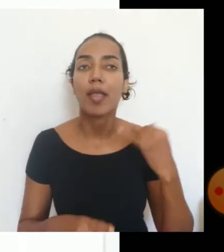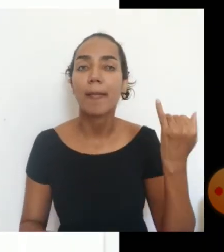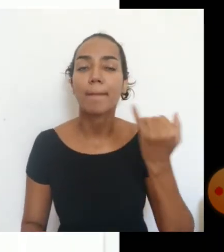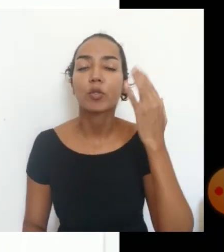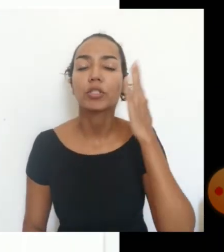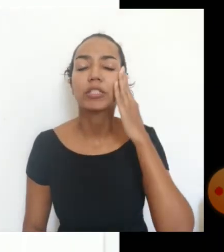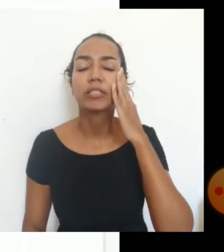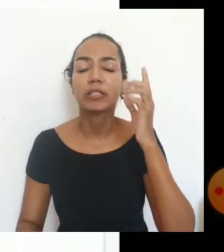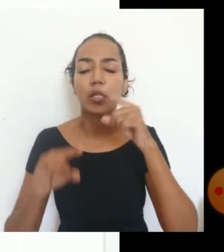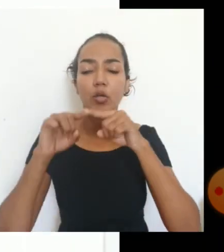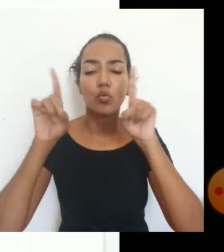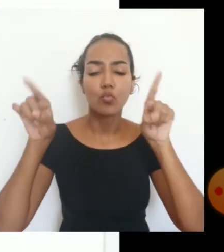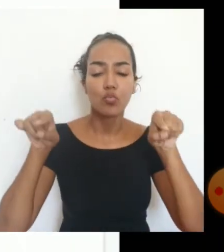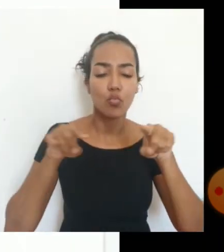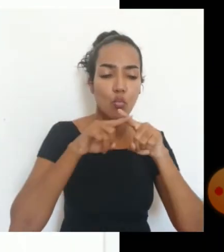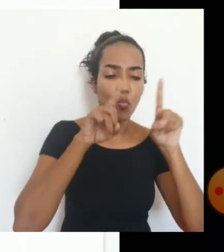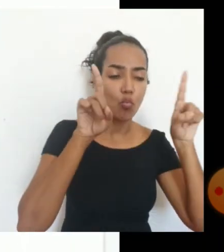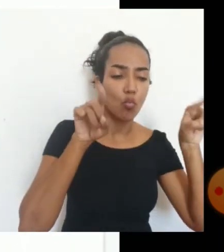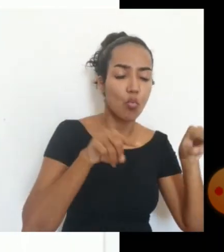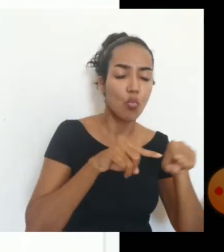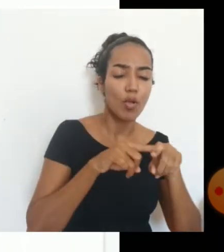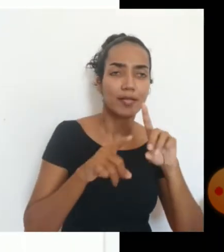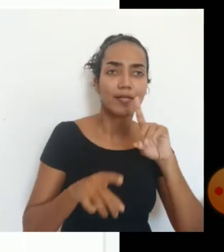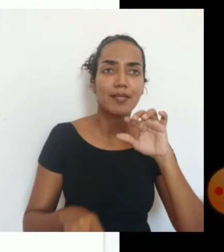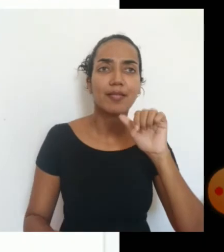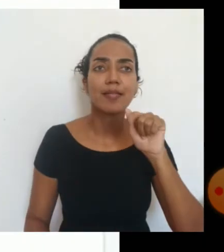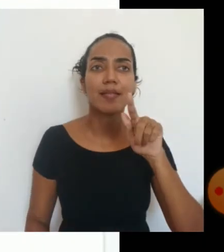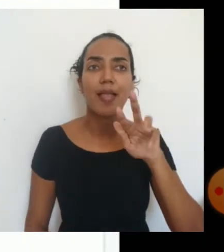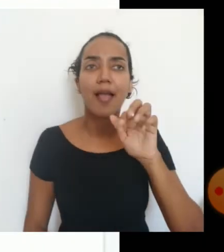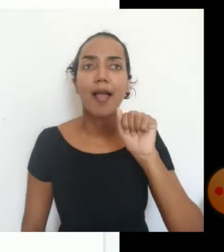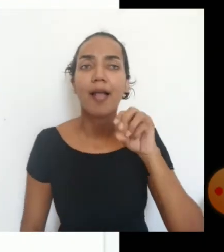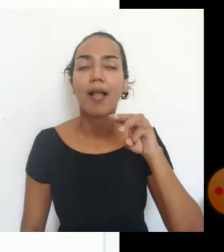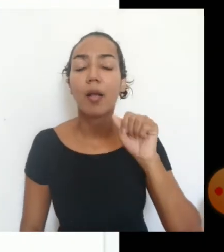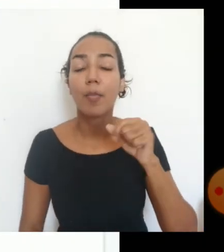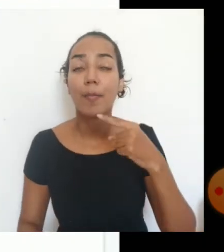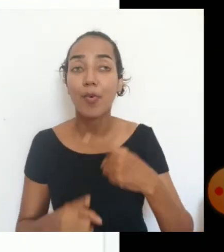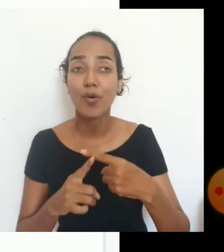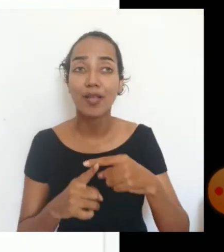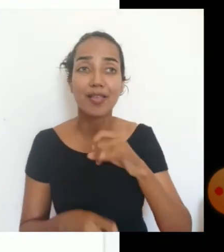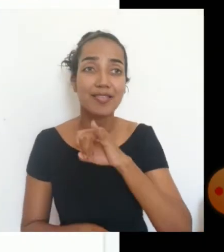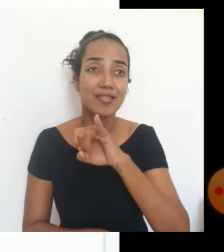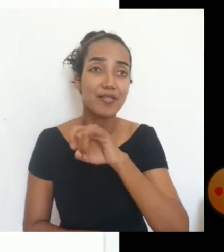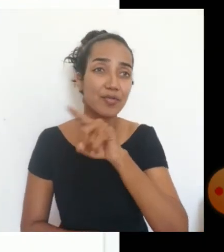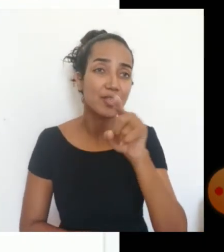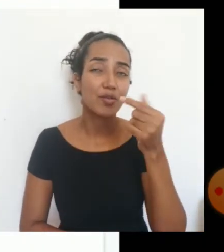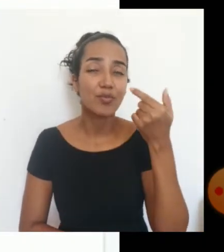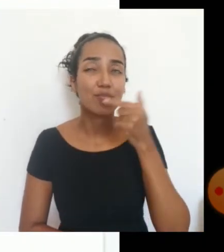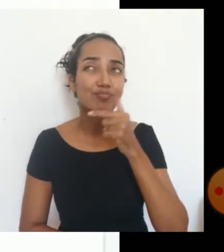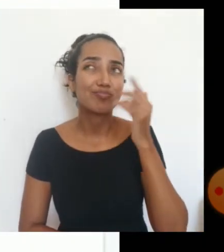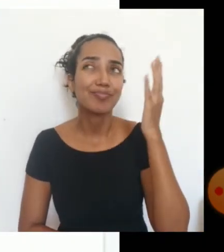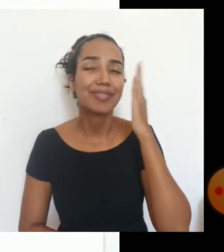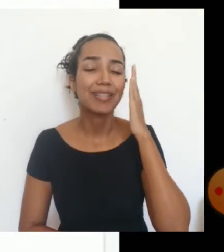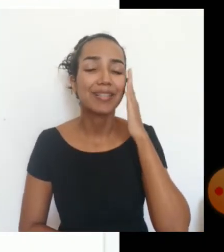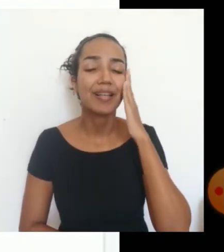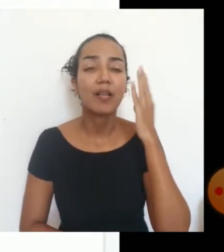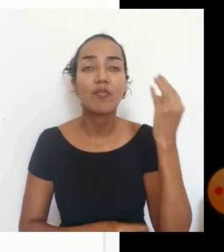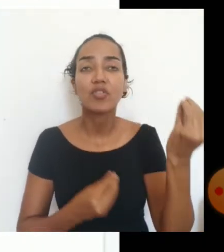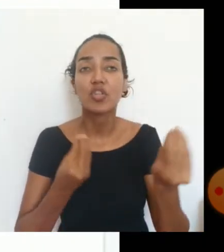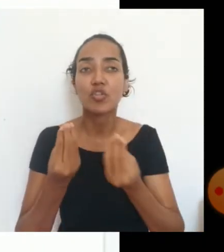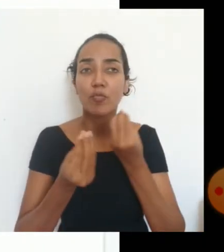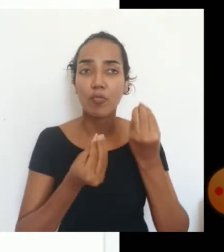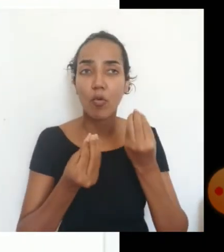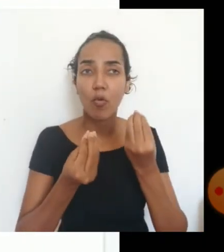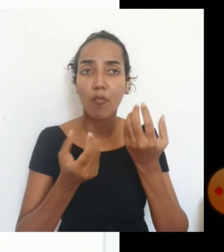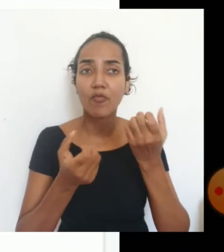pode implementar de forma errada essa associação, esse relacionamento. Então é super importante ter essa visão,